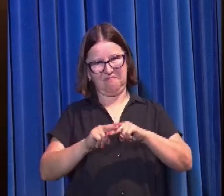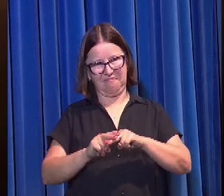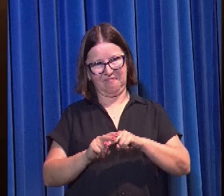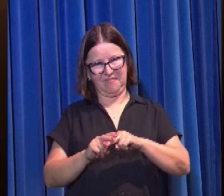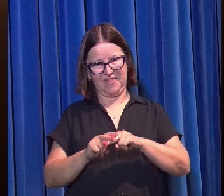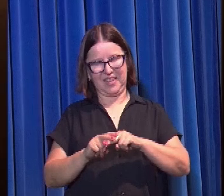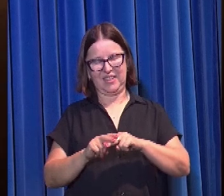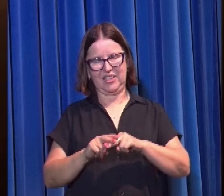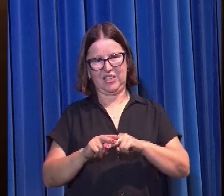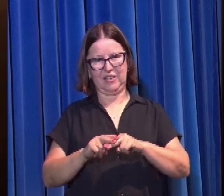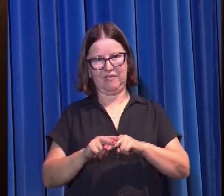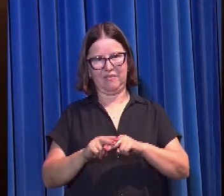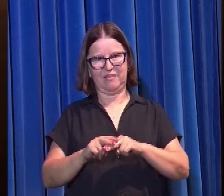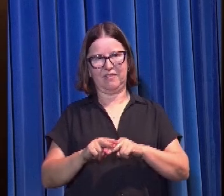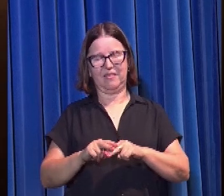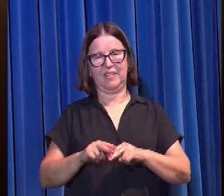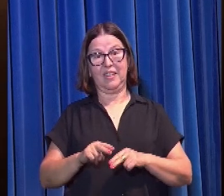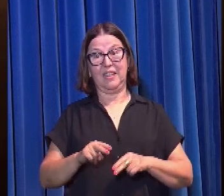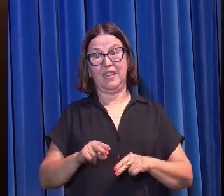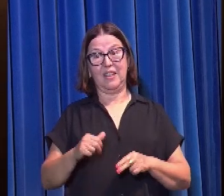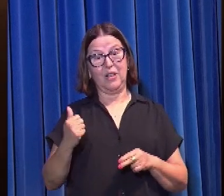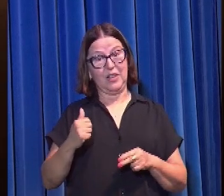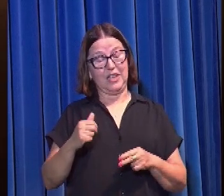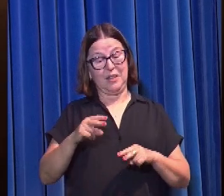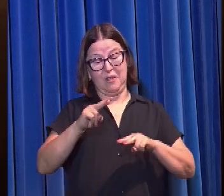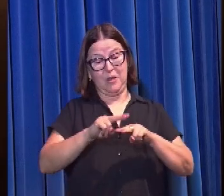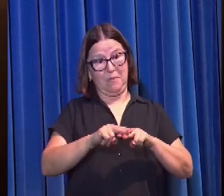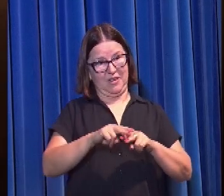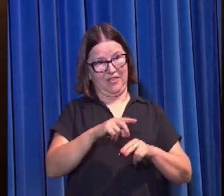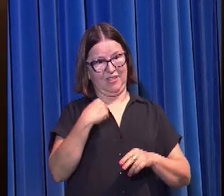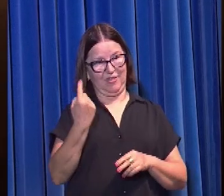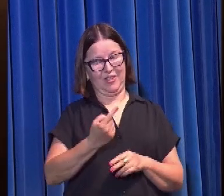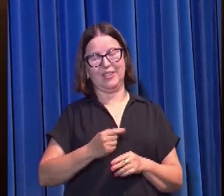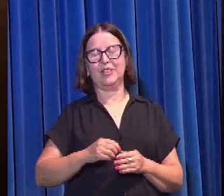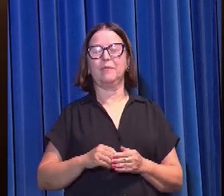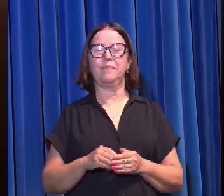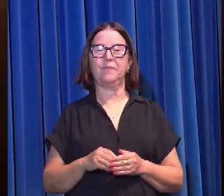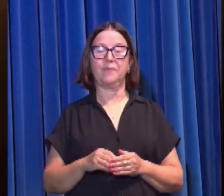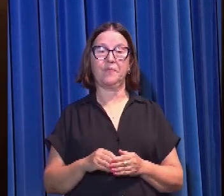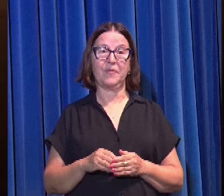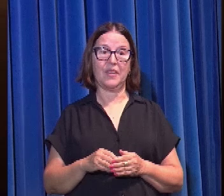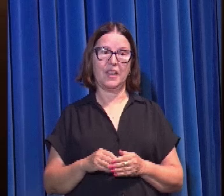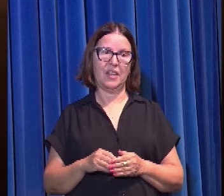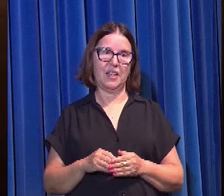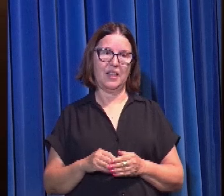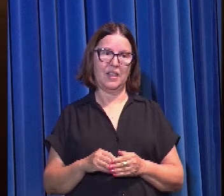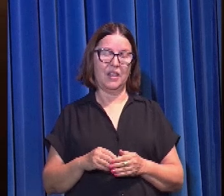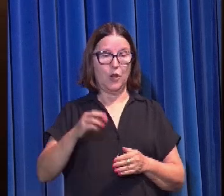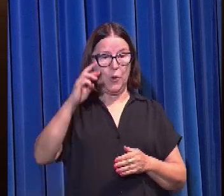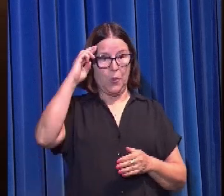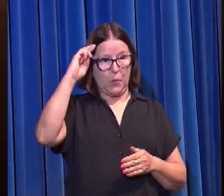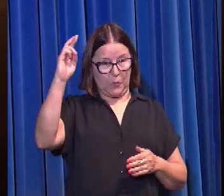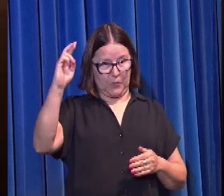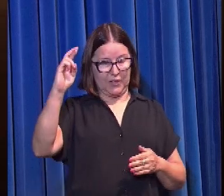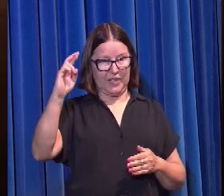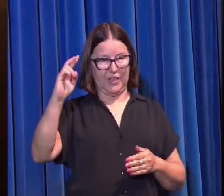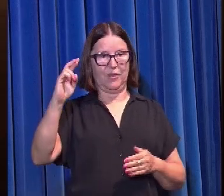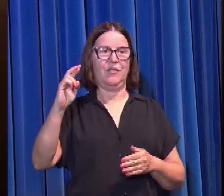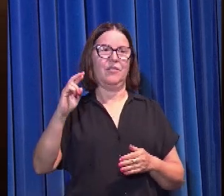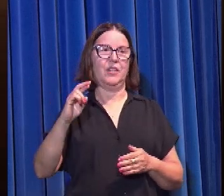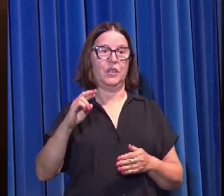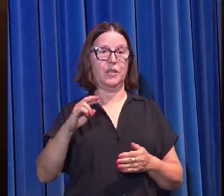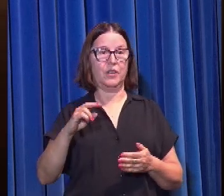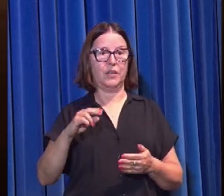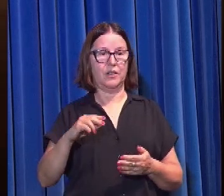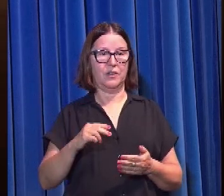dons aos homens. Ora, que quer dizer subiu, senão que também havia descido até as